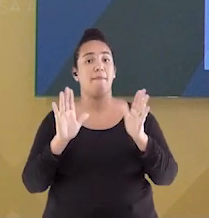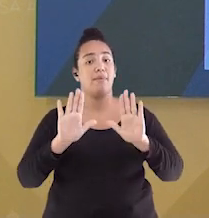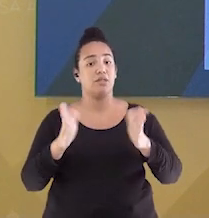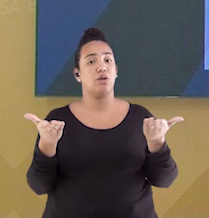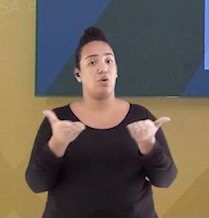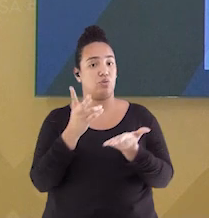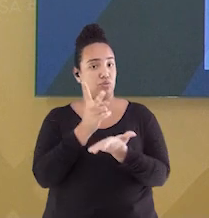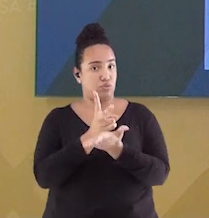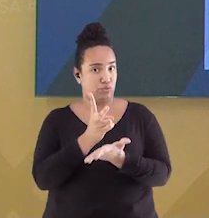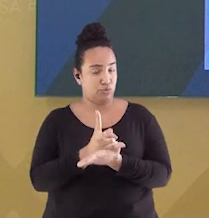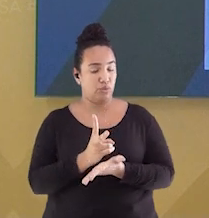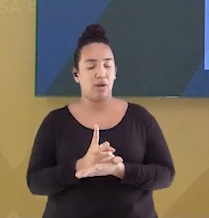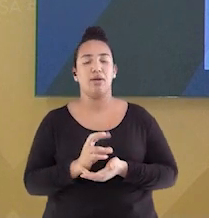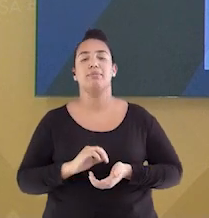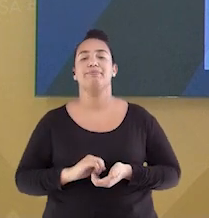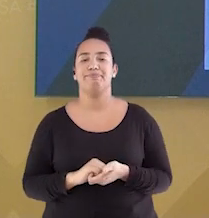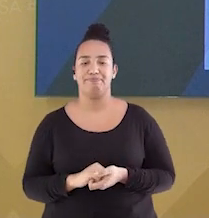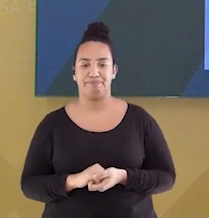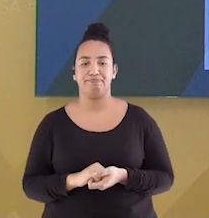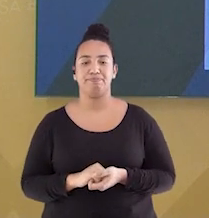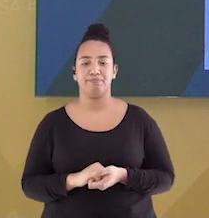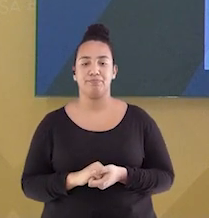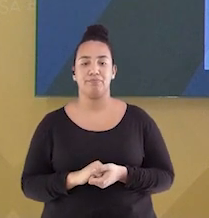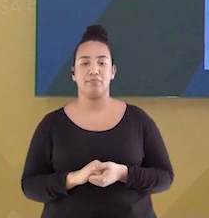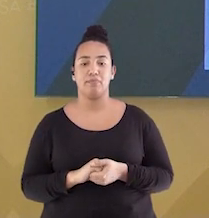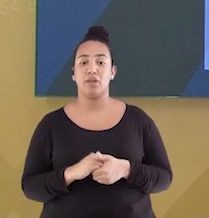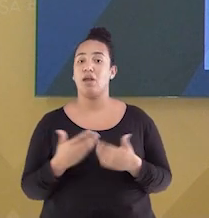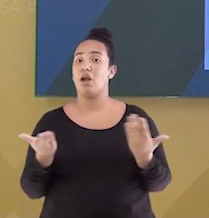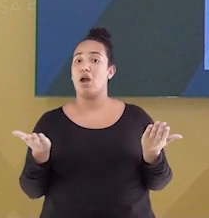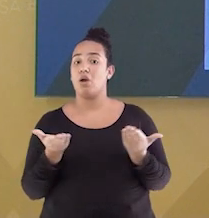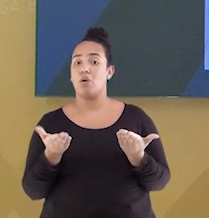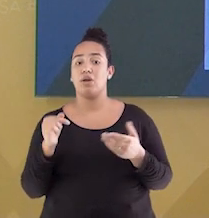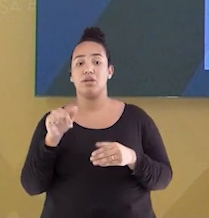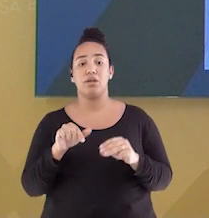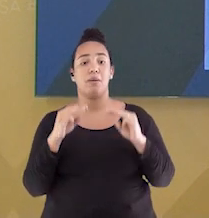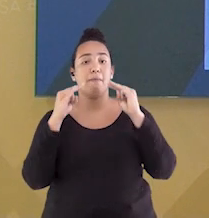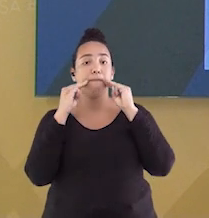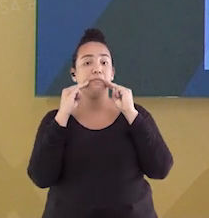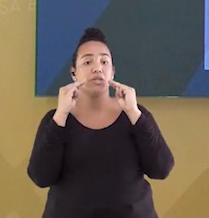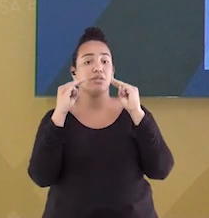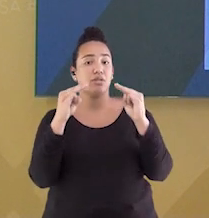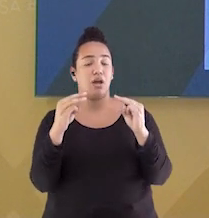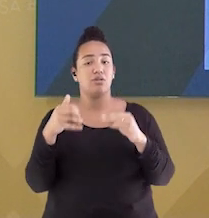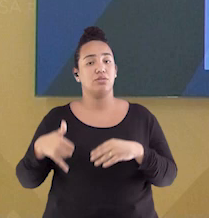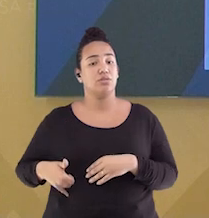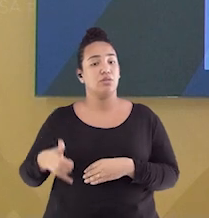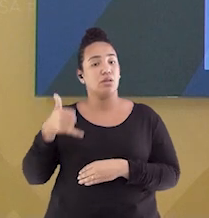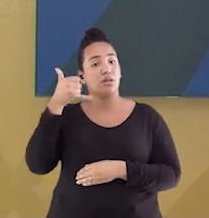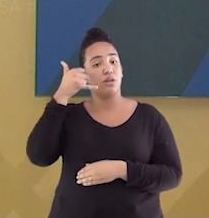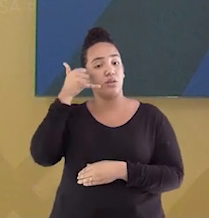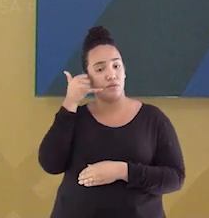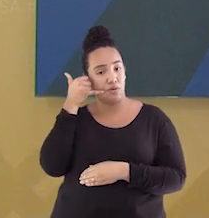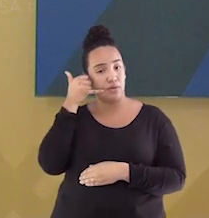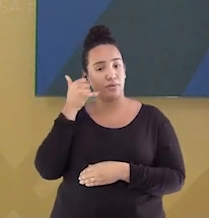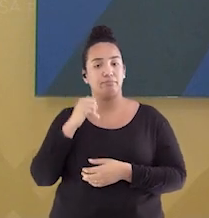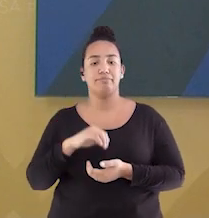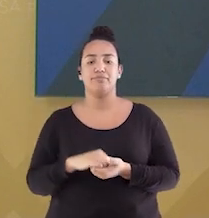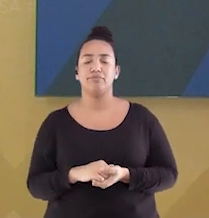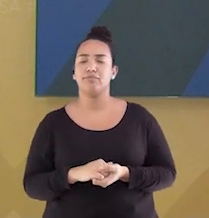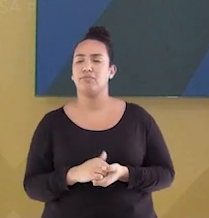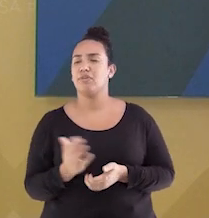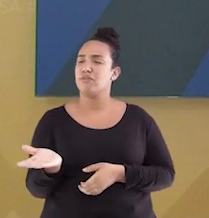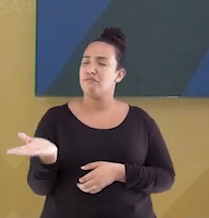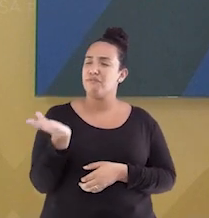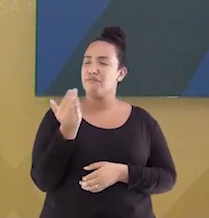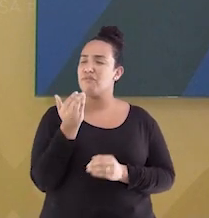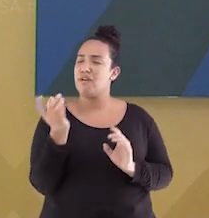Aí, agora, como se ele estivesse mandando uma mensagem ou falando com ela no telefone. Volta pra mim,